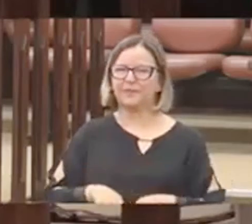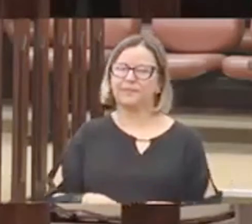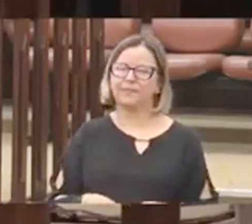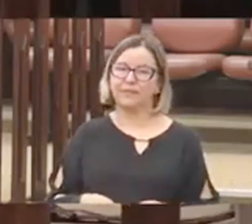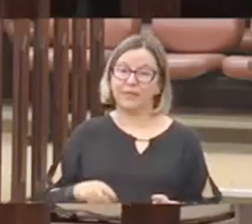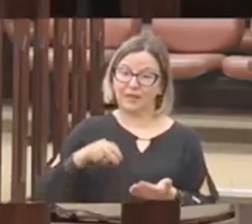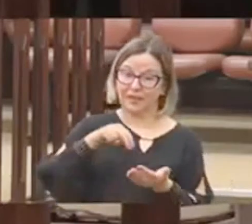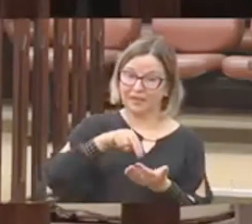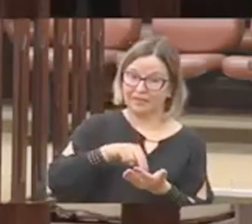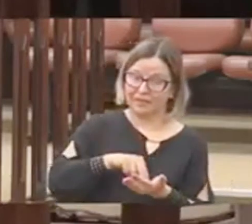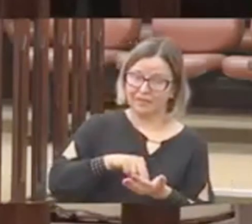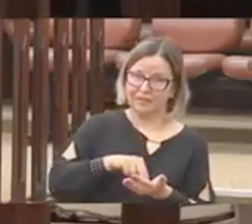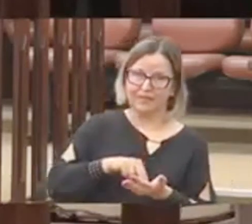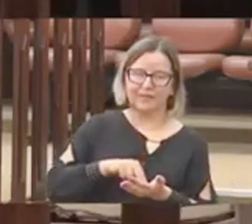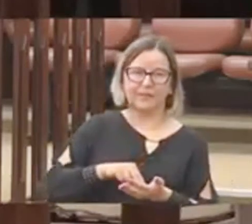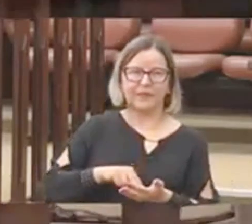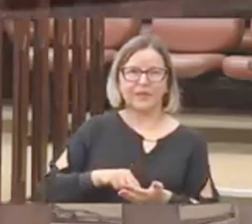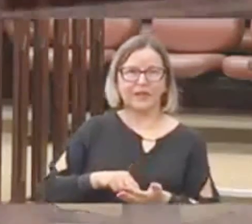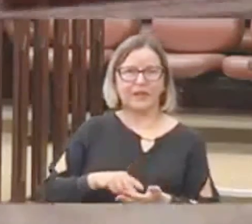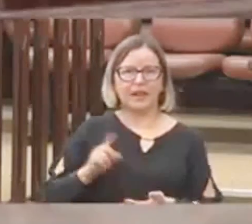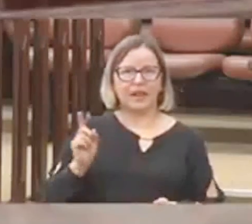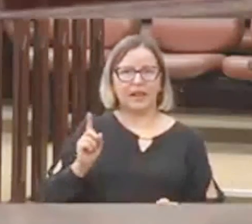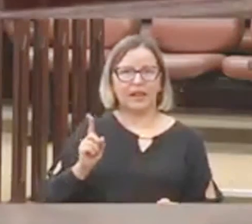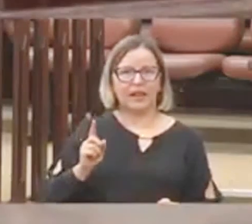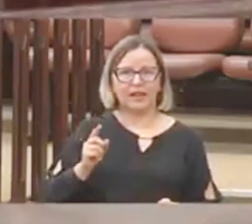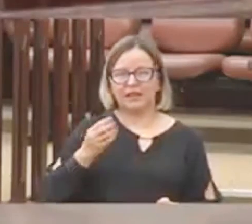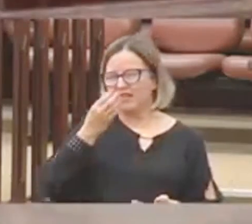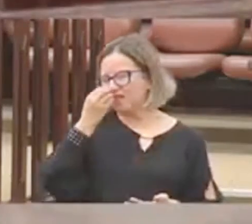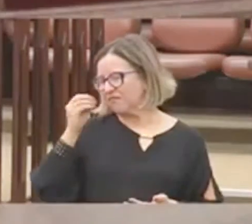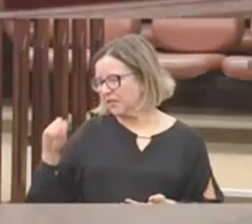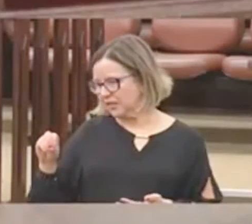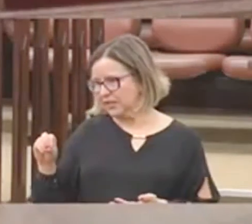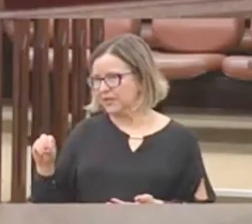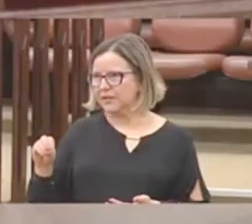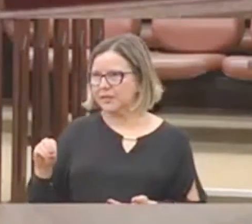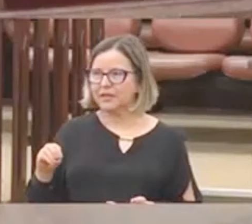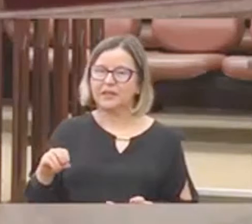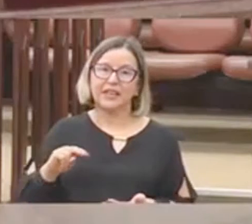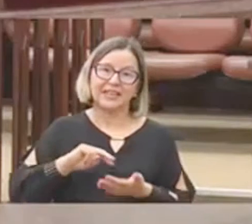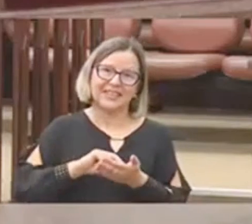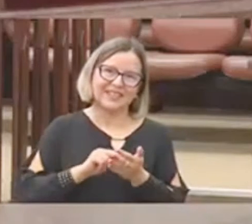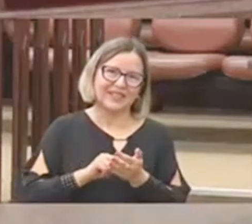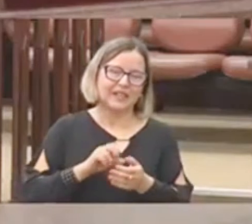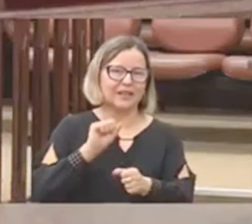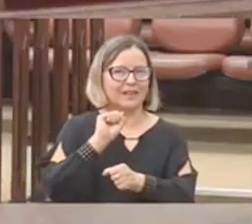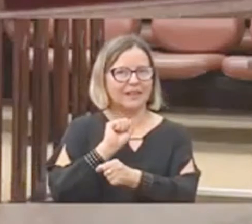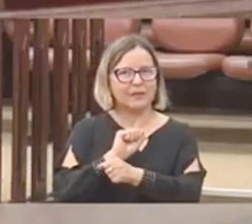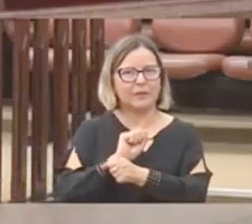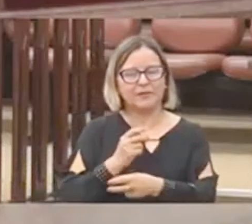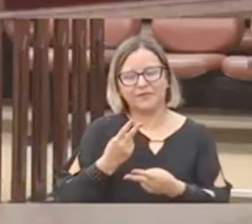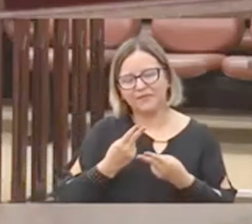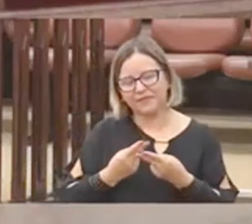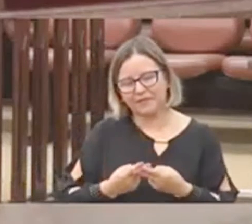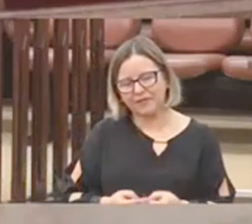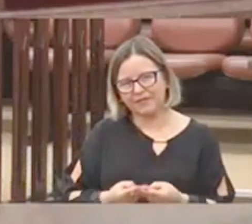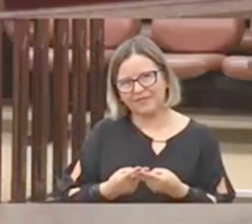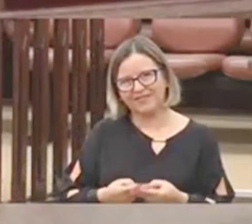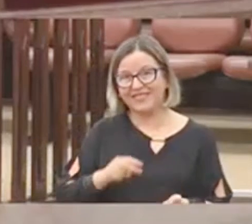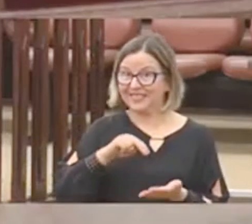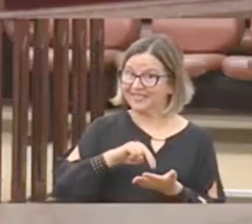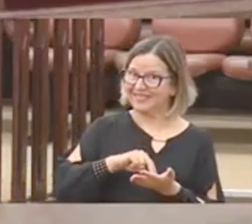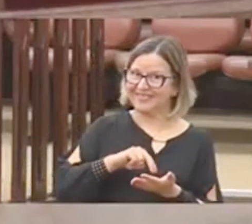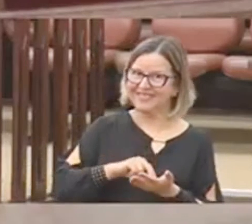Perseverar significa não desistir. Significa esperar com paciência e constância no